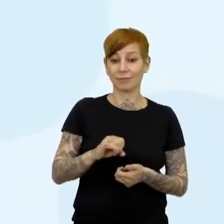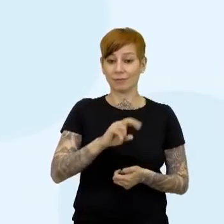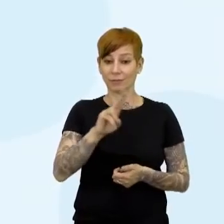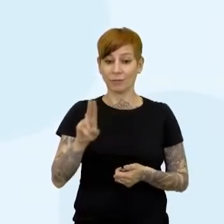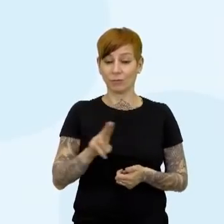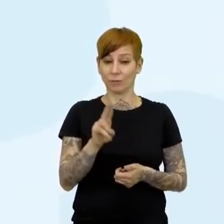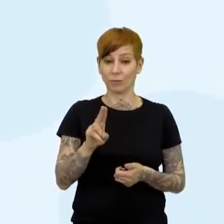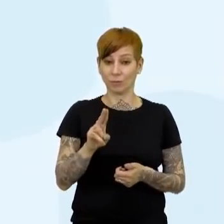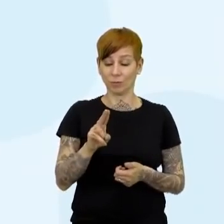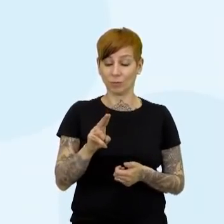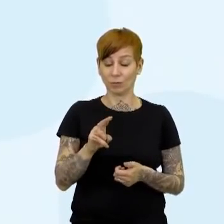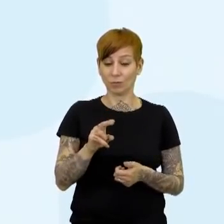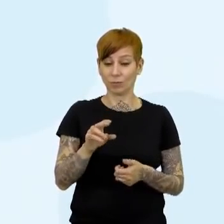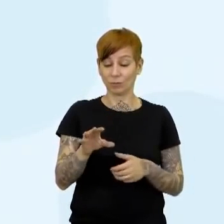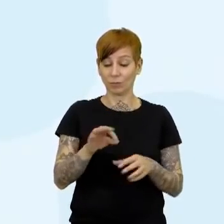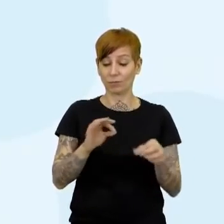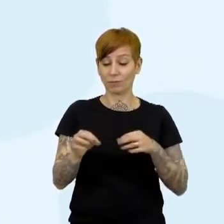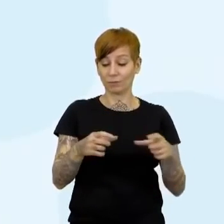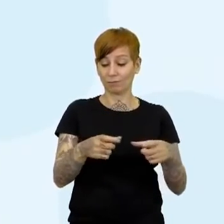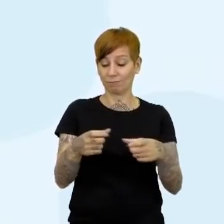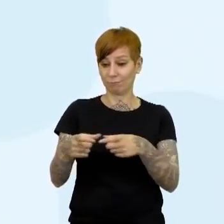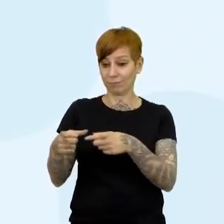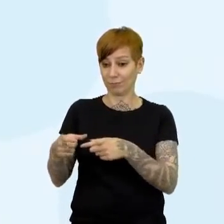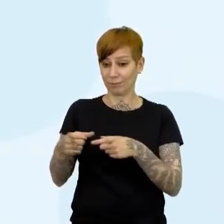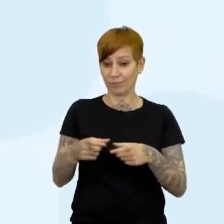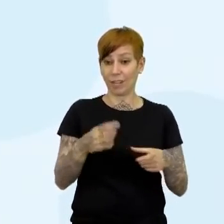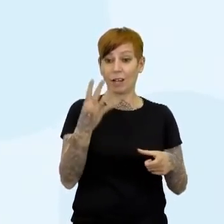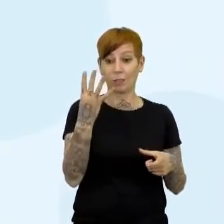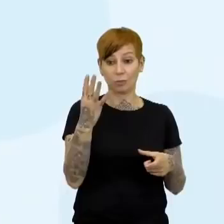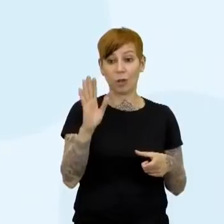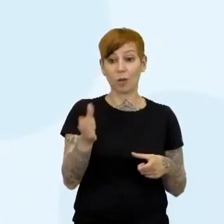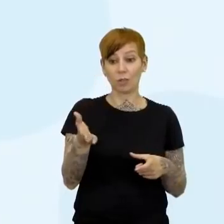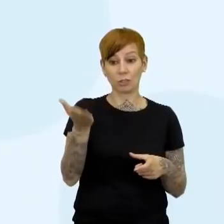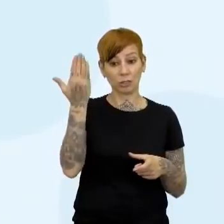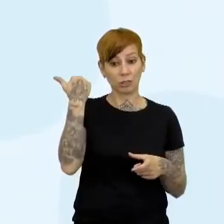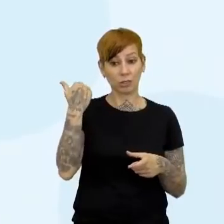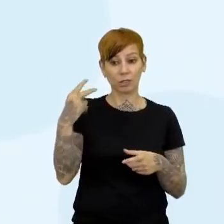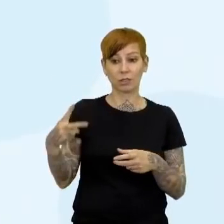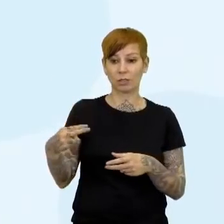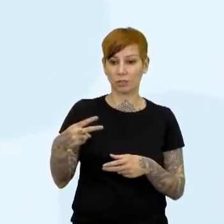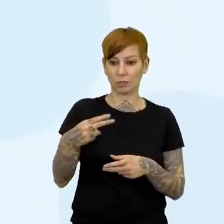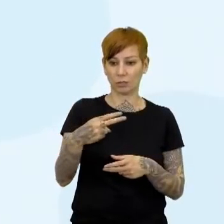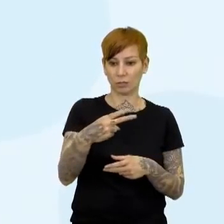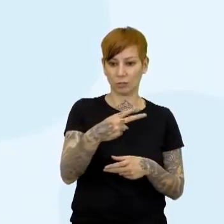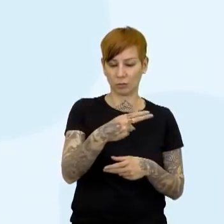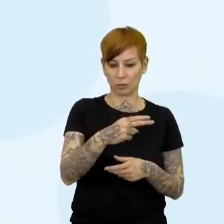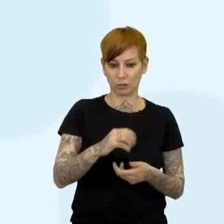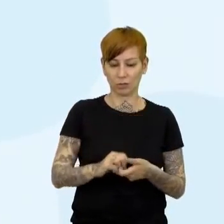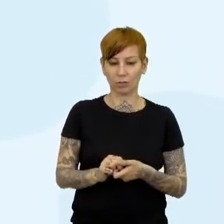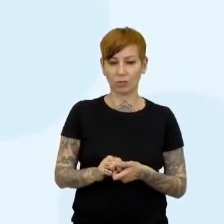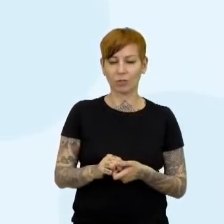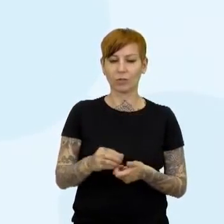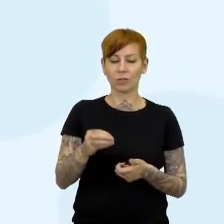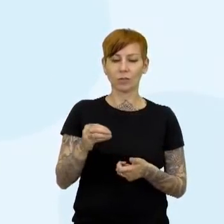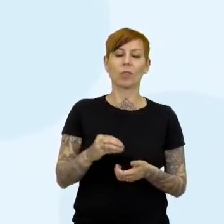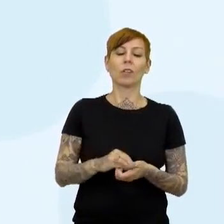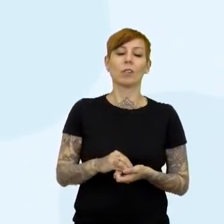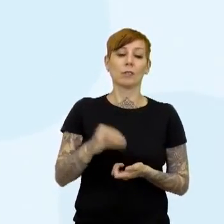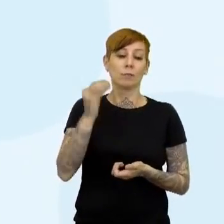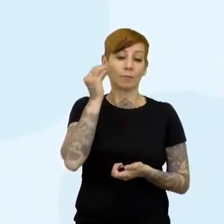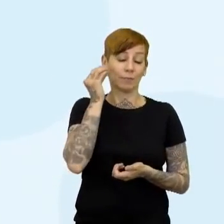peças a seguir essas peças que a gente cortou aí tá bom essas quatro peças nós vamos tentar representar